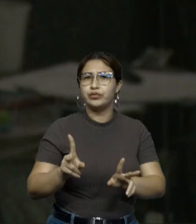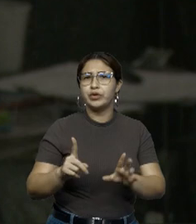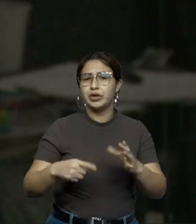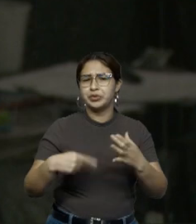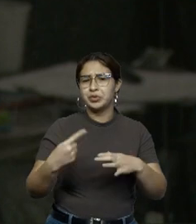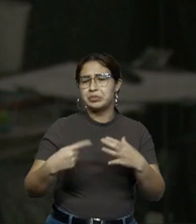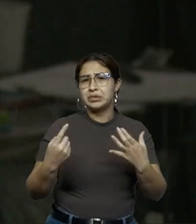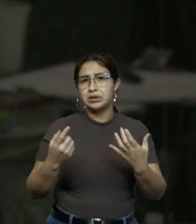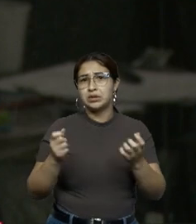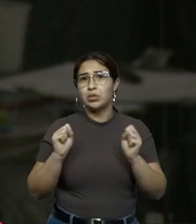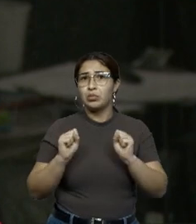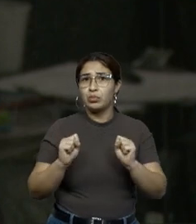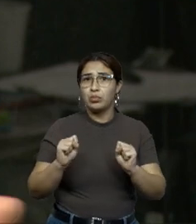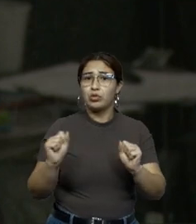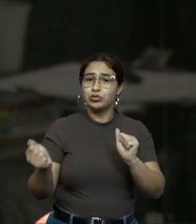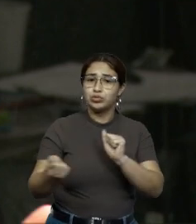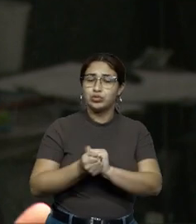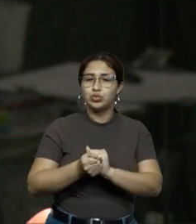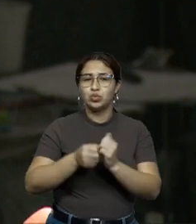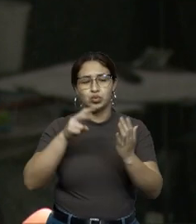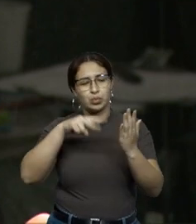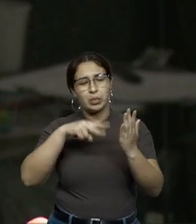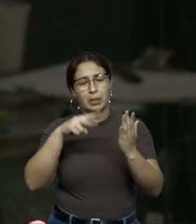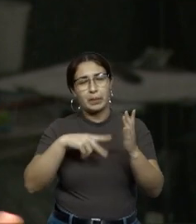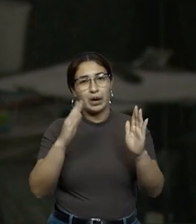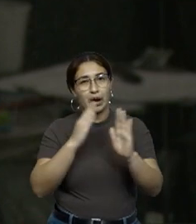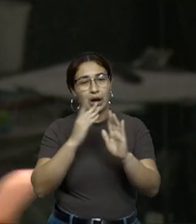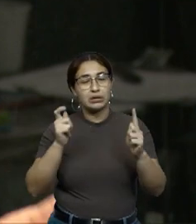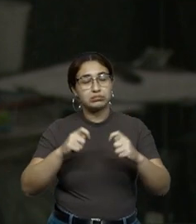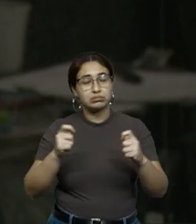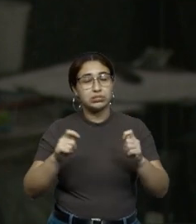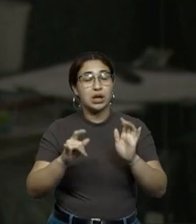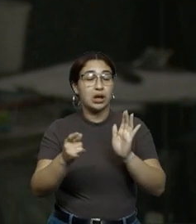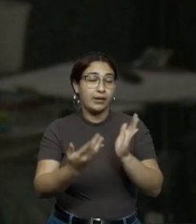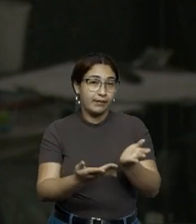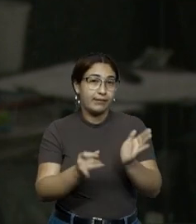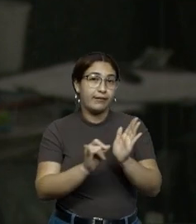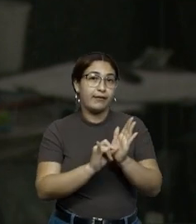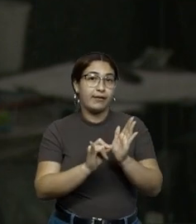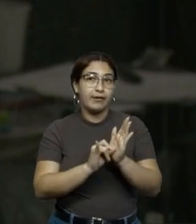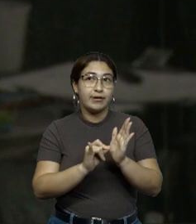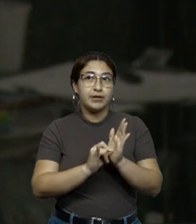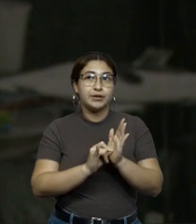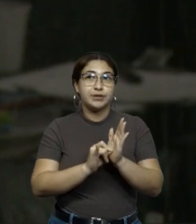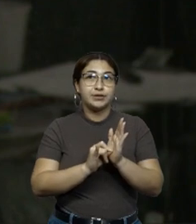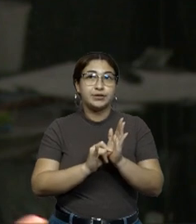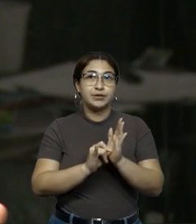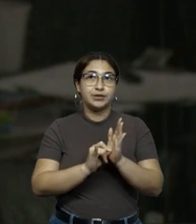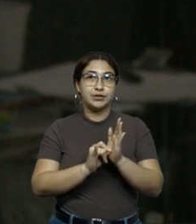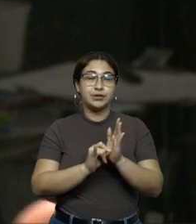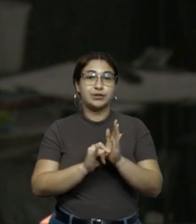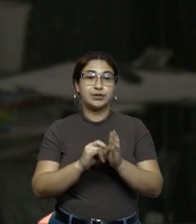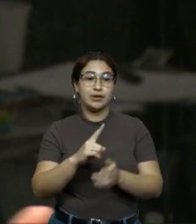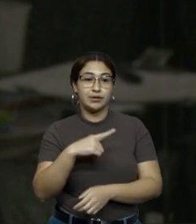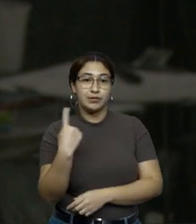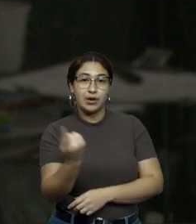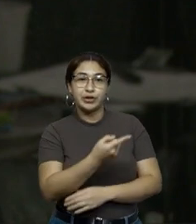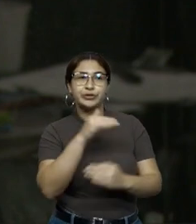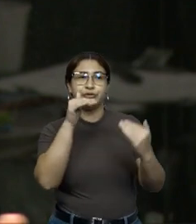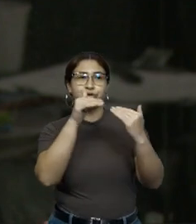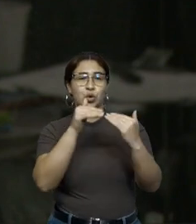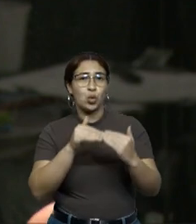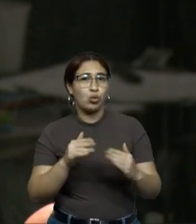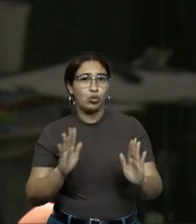acontecer E aí talvez a gente possa ter Talvez um edital com chegando aos anseios que nós buscamos